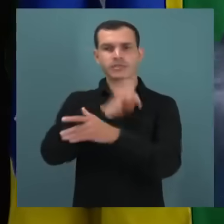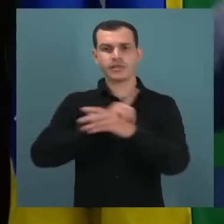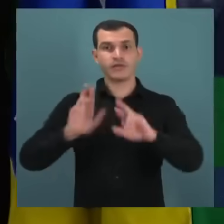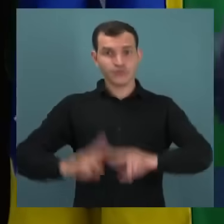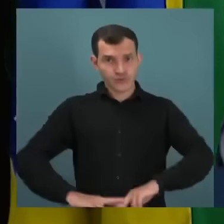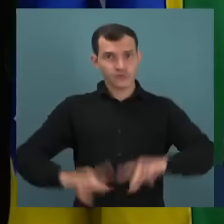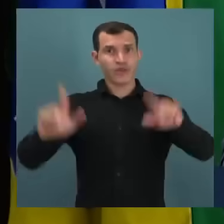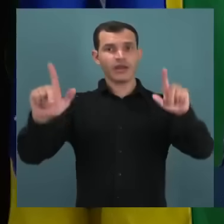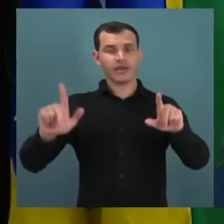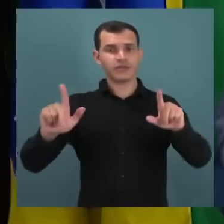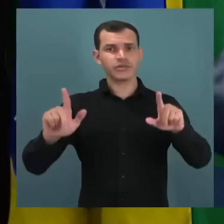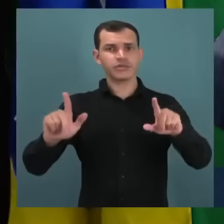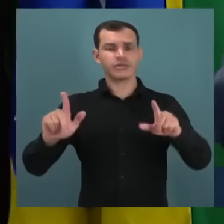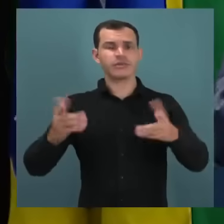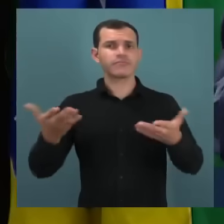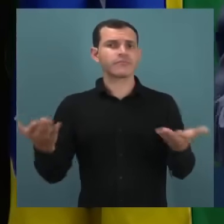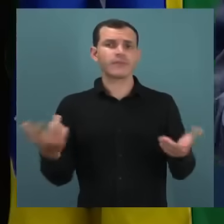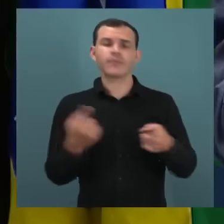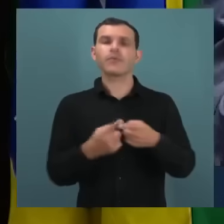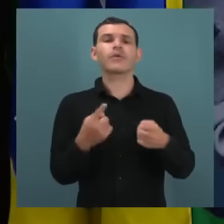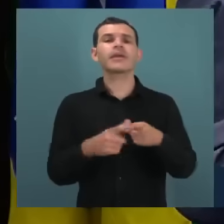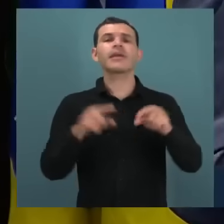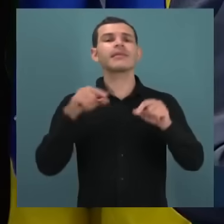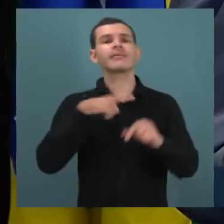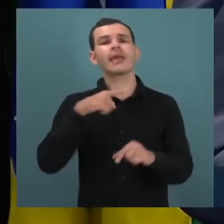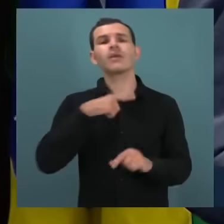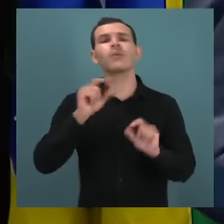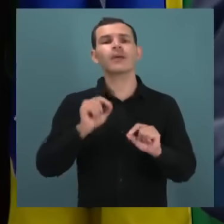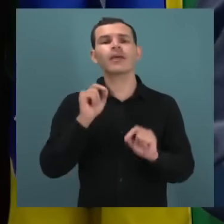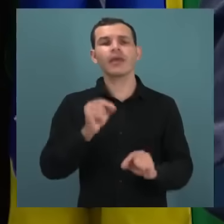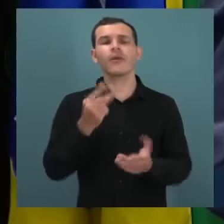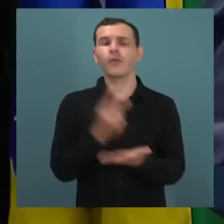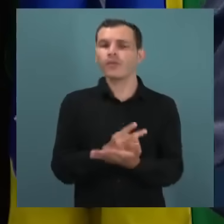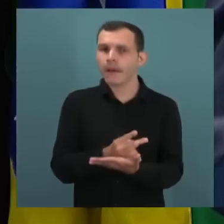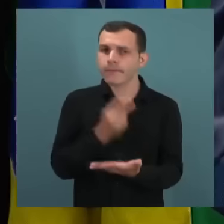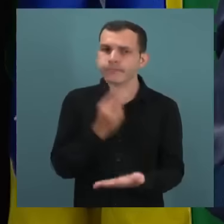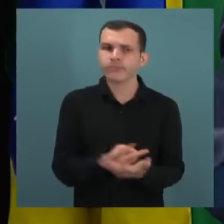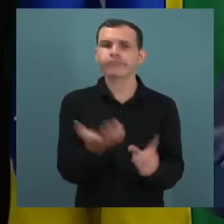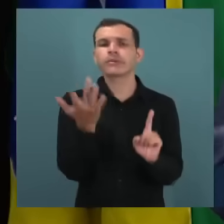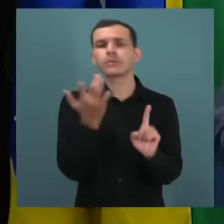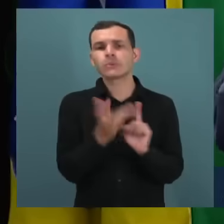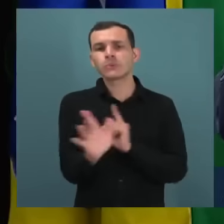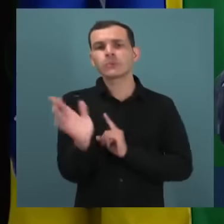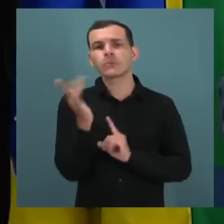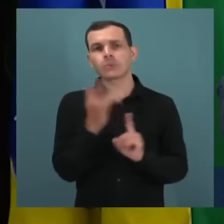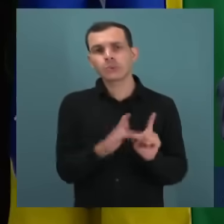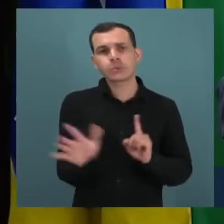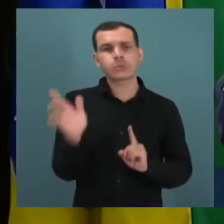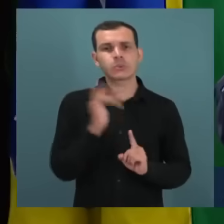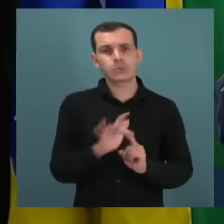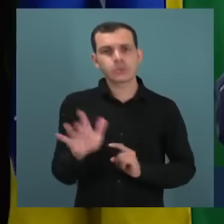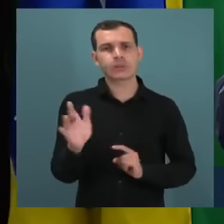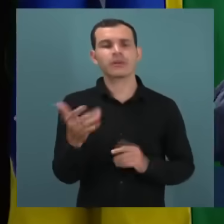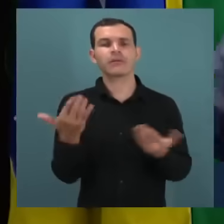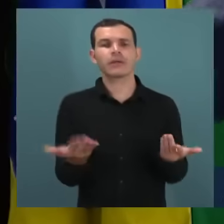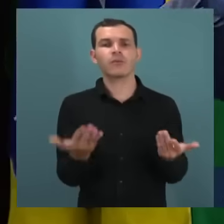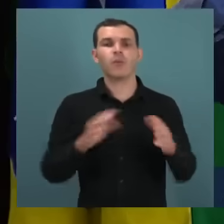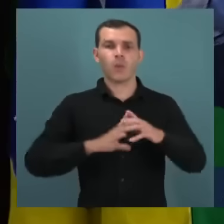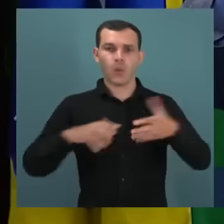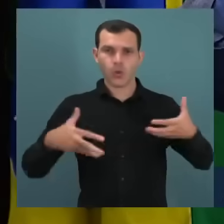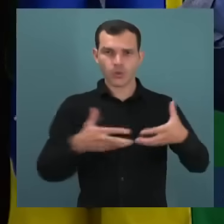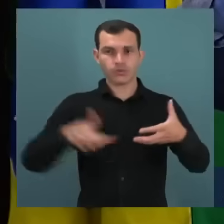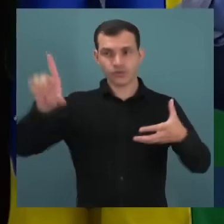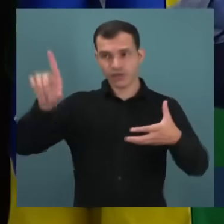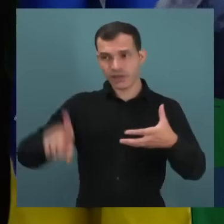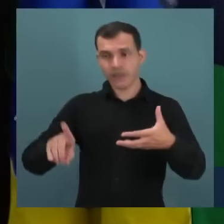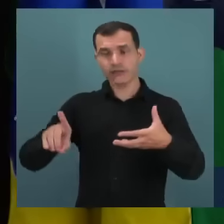com essa síndrome do coitadismo. A direita, ela defende a redução da carga tributária, na